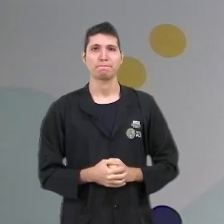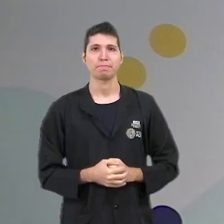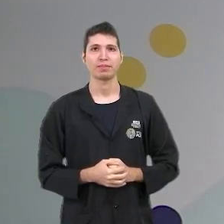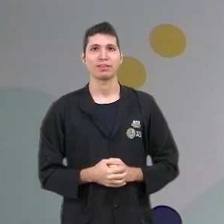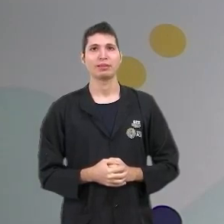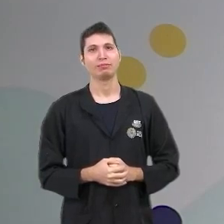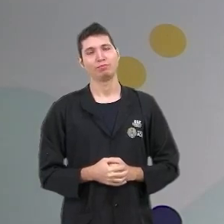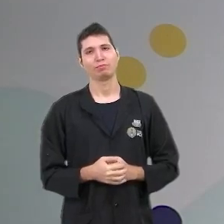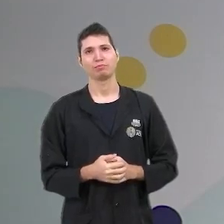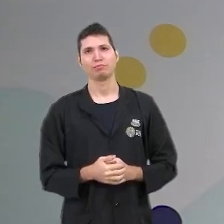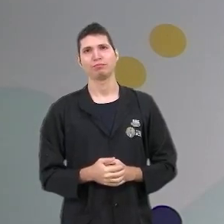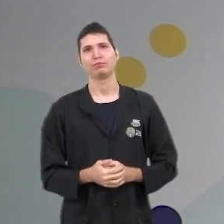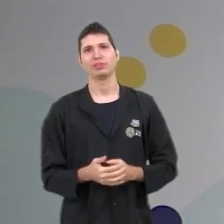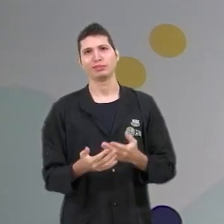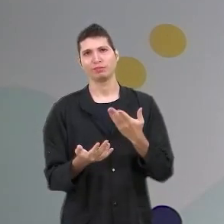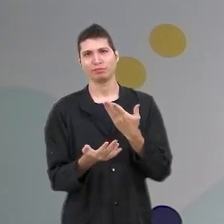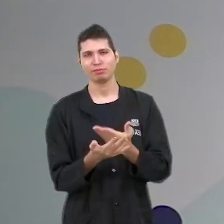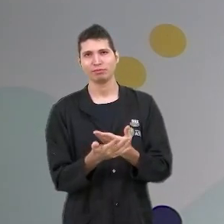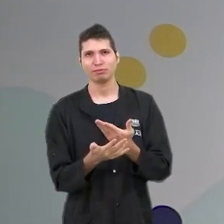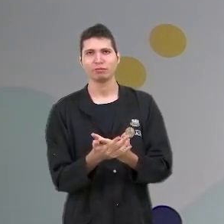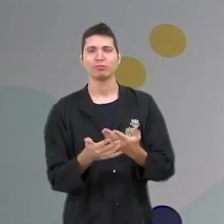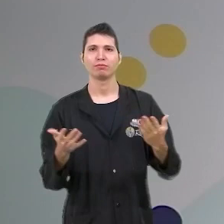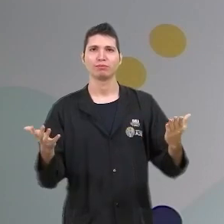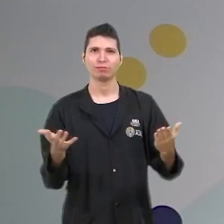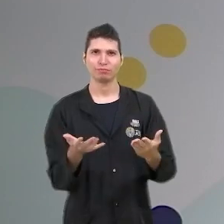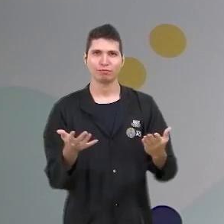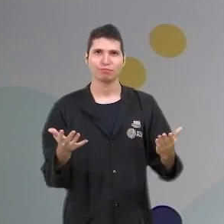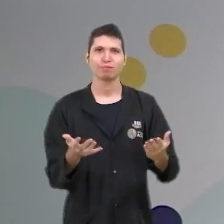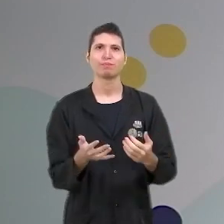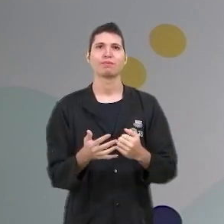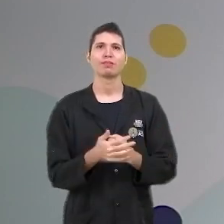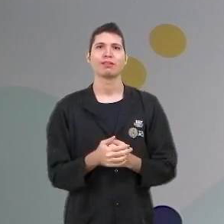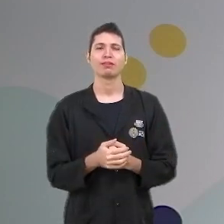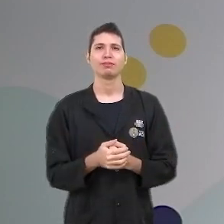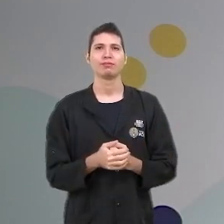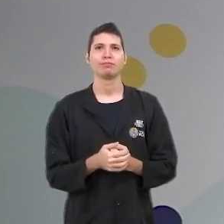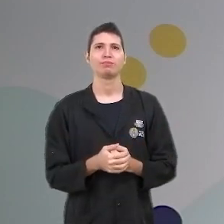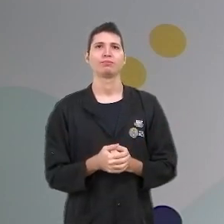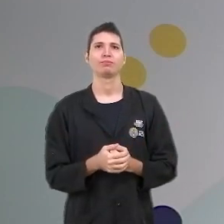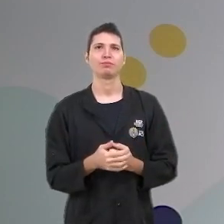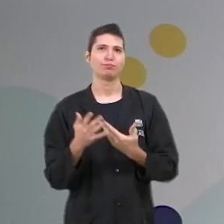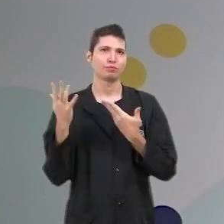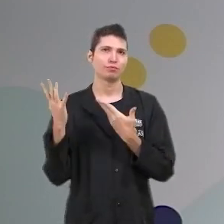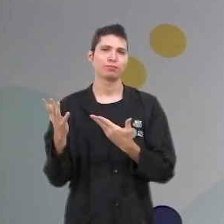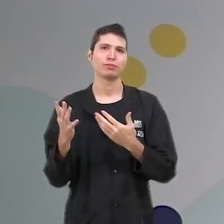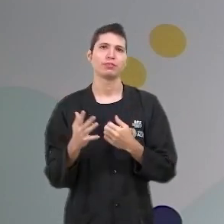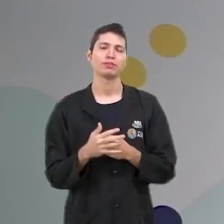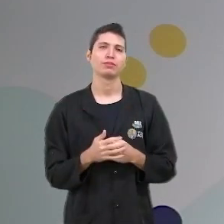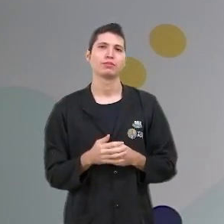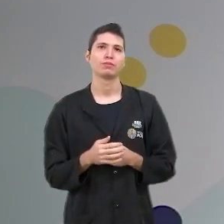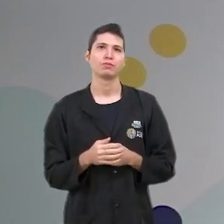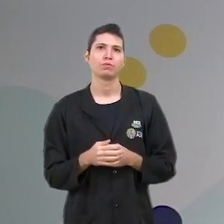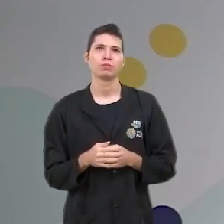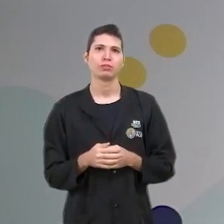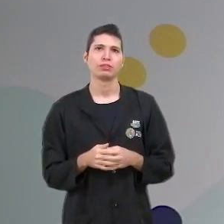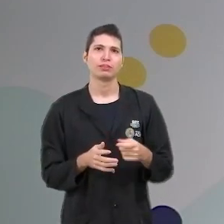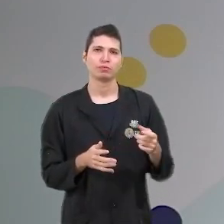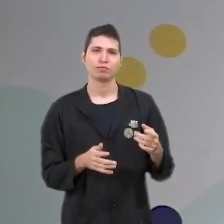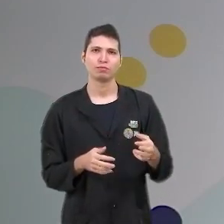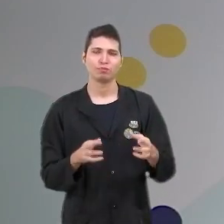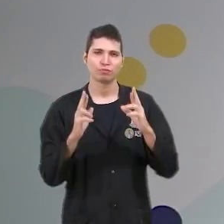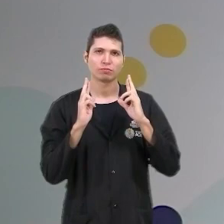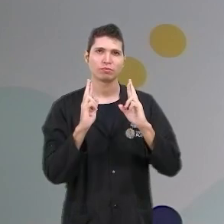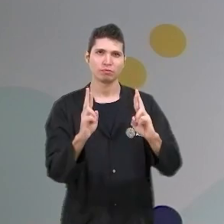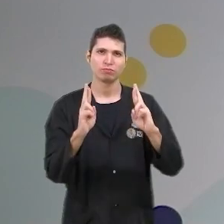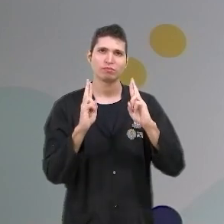por aqui. Espero que vocês tenham entendido. Espero que estejam estudando, se preparando. Material